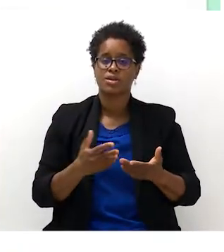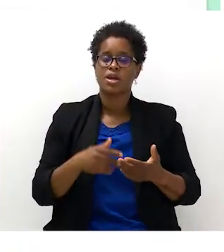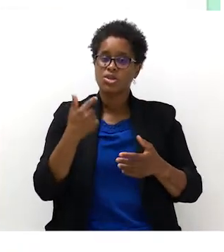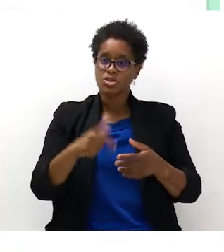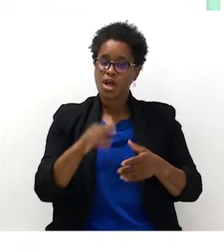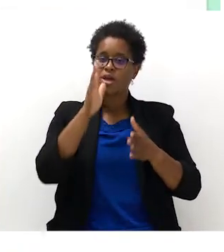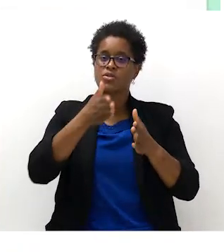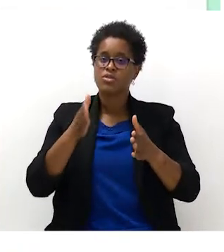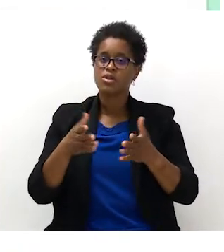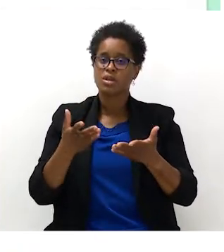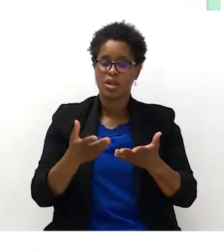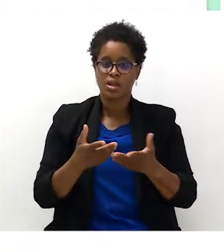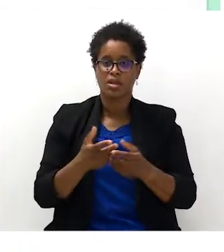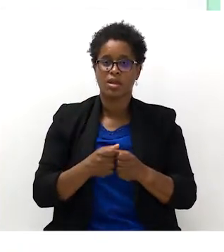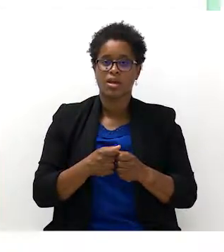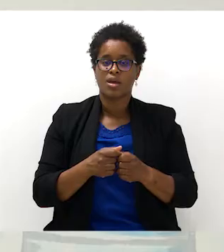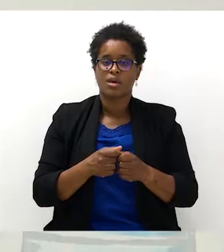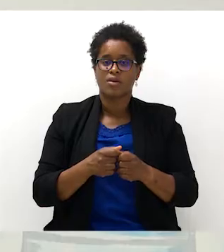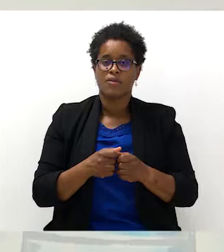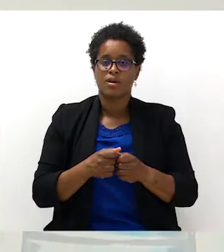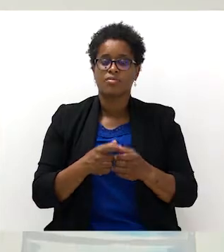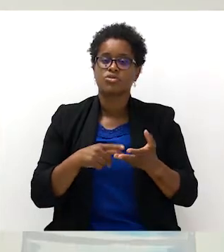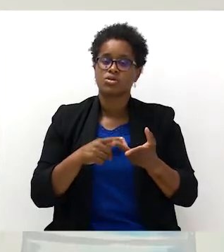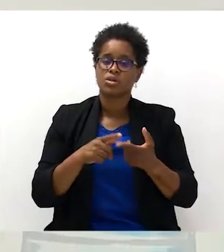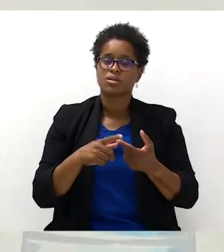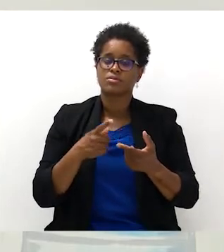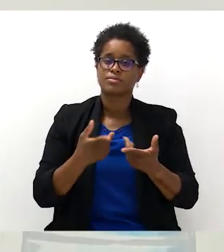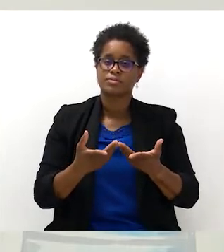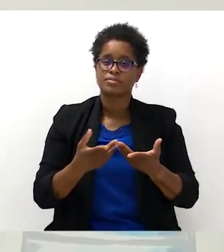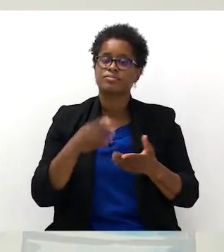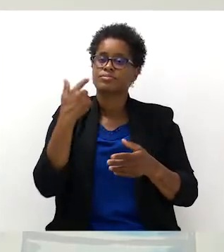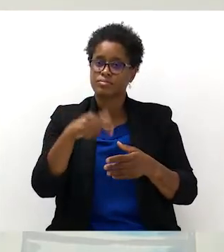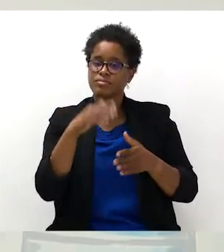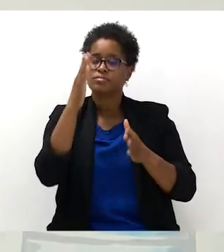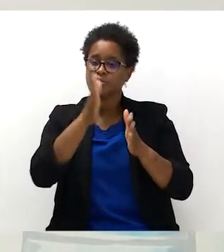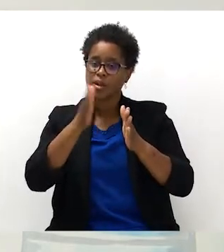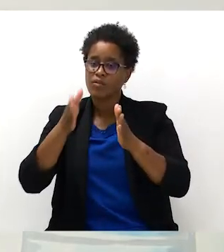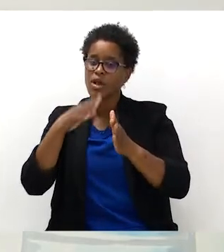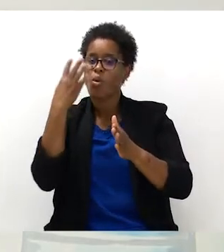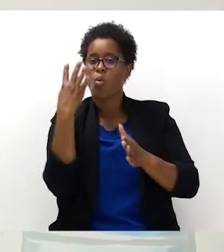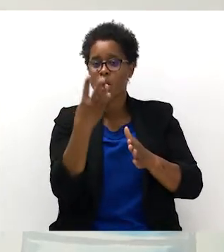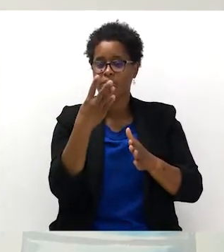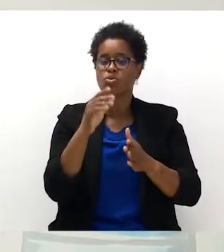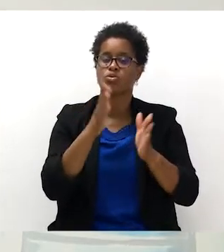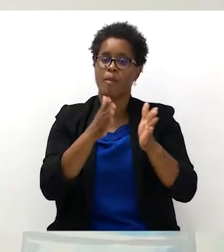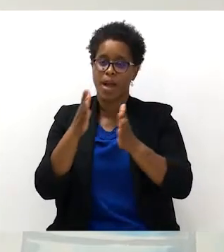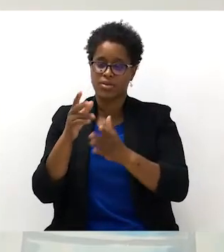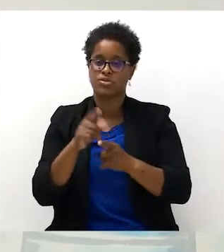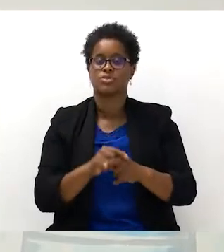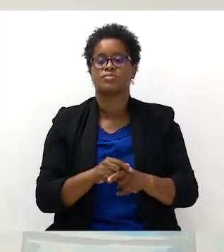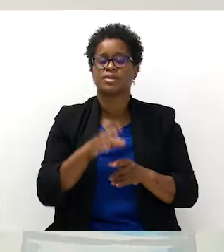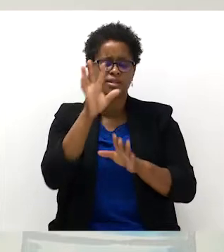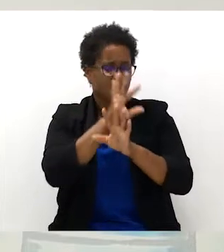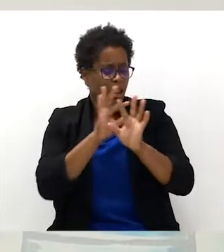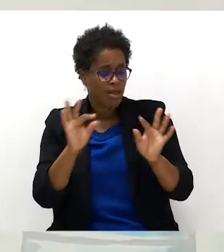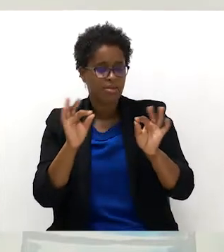Está dividido em, podem contar, 1, 2, 3, 4. Está dividido em 4 partes.